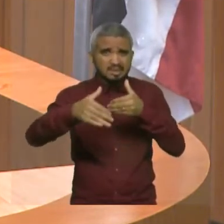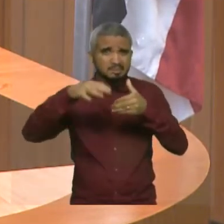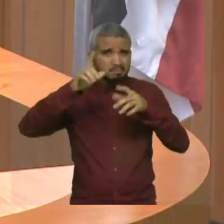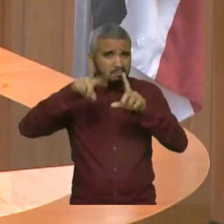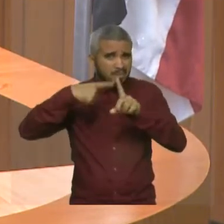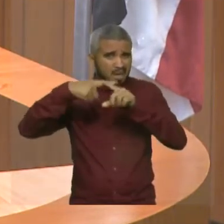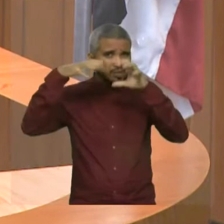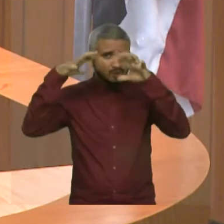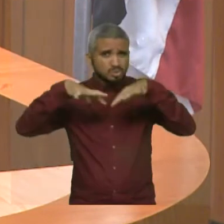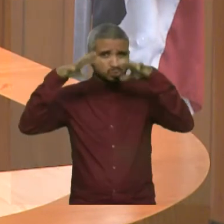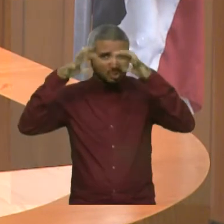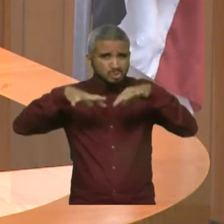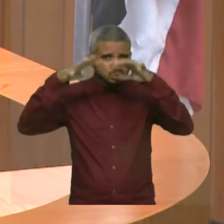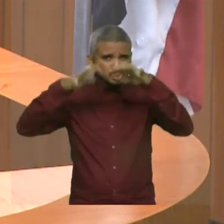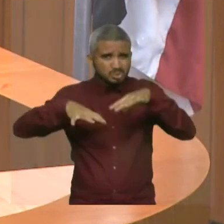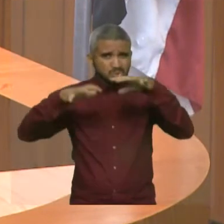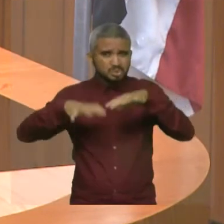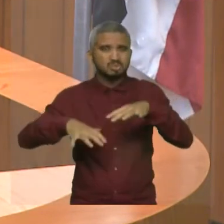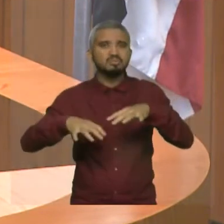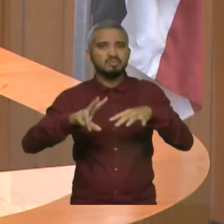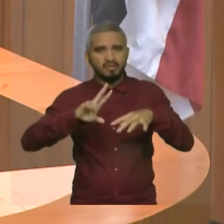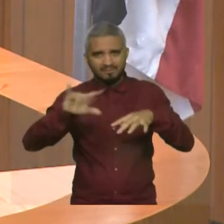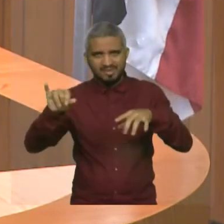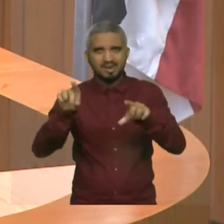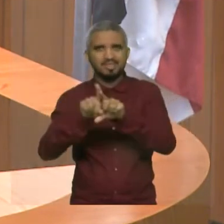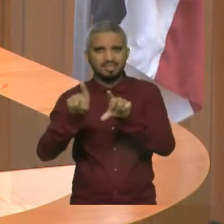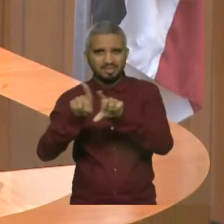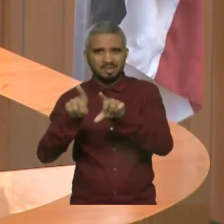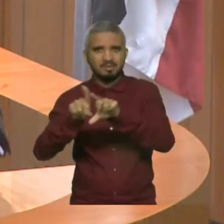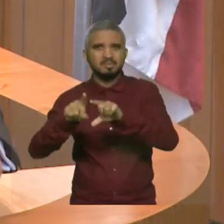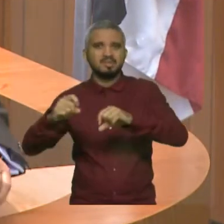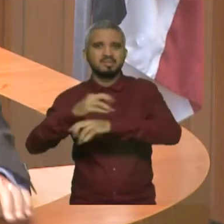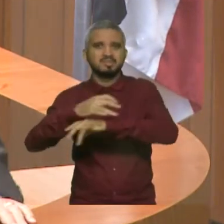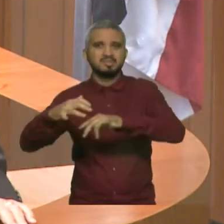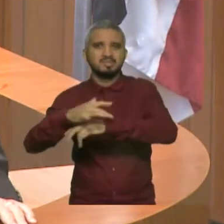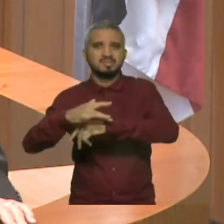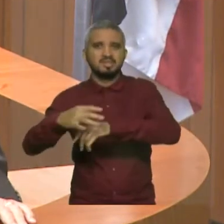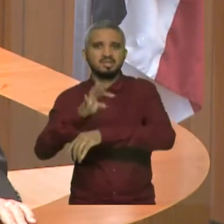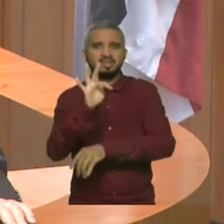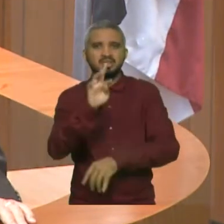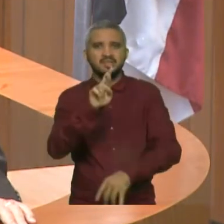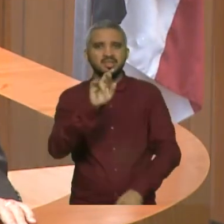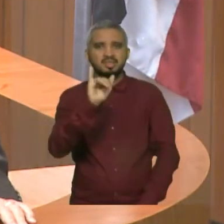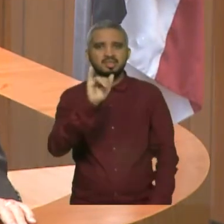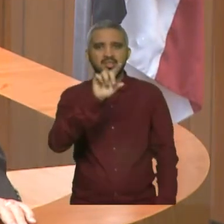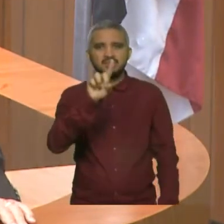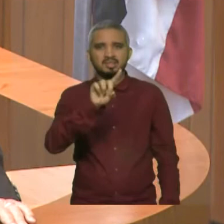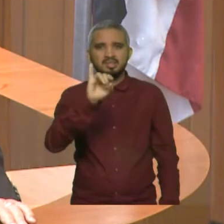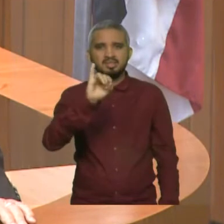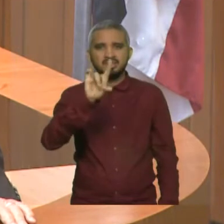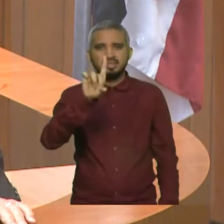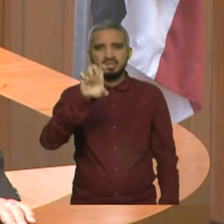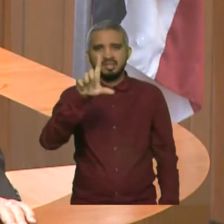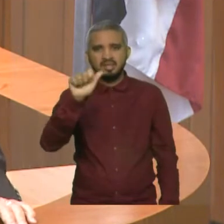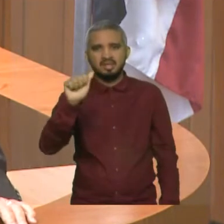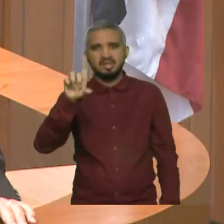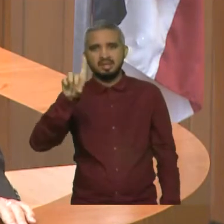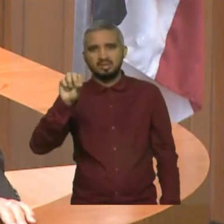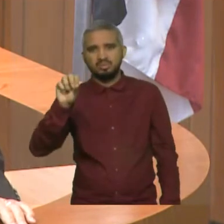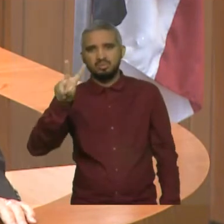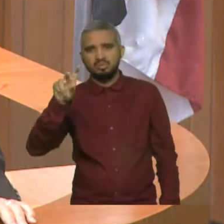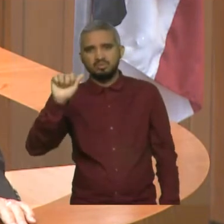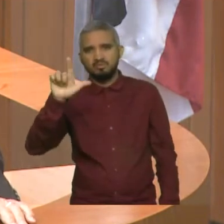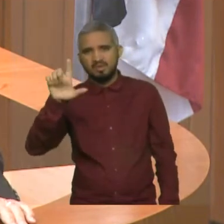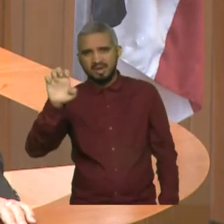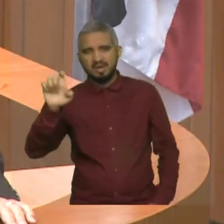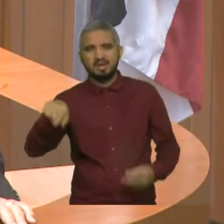Mearim, ele vai chegar à cidade de Trizdela do Vale. Acredito que até o final desta semana, Trizdela do Vale, Pedreiras